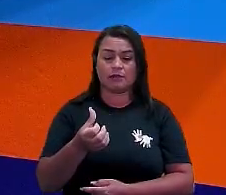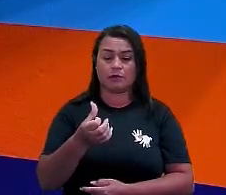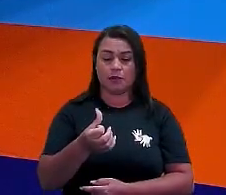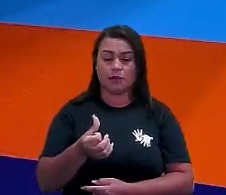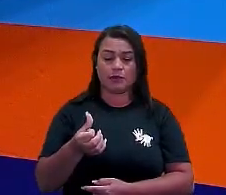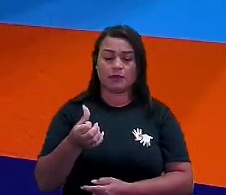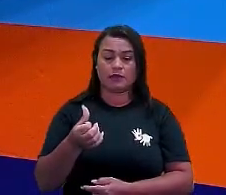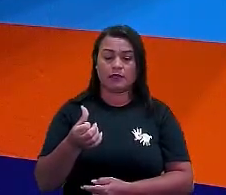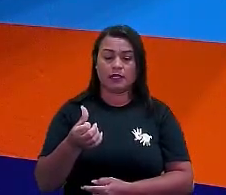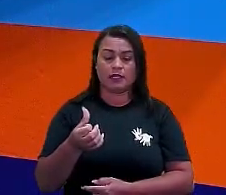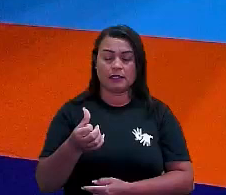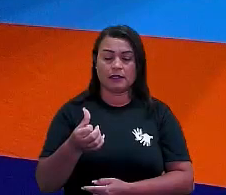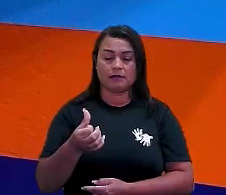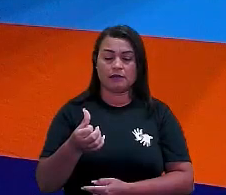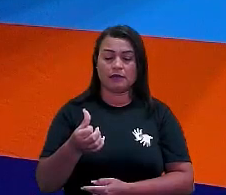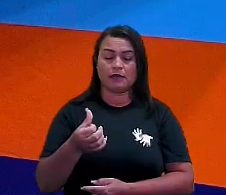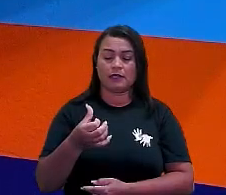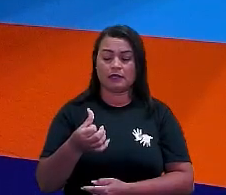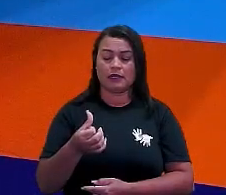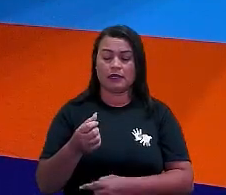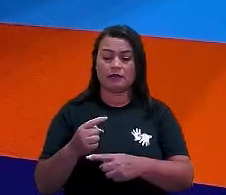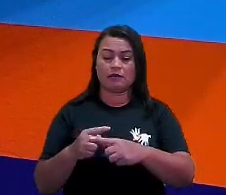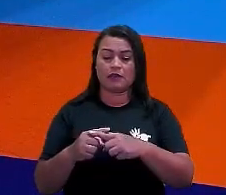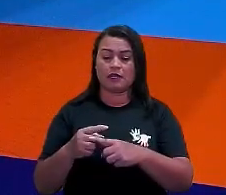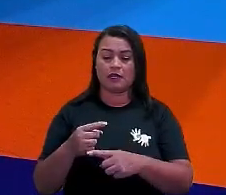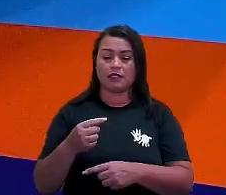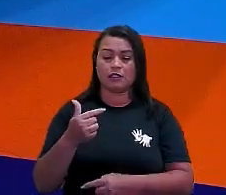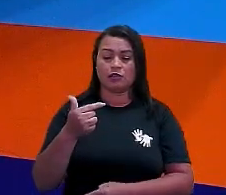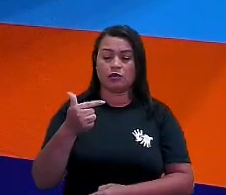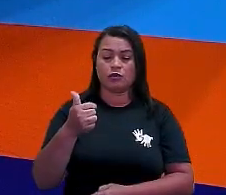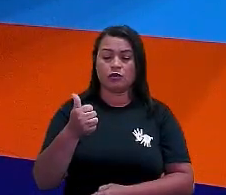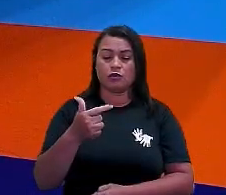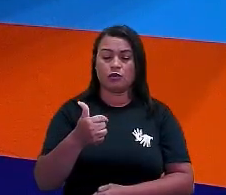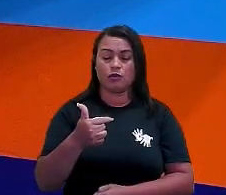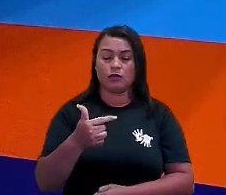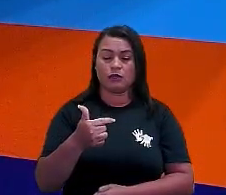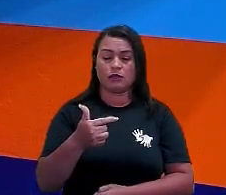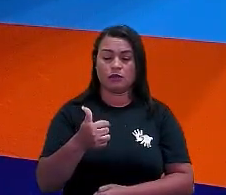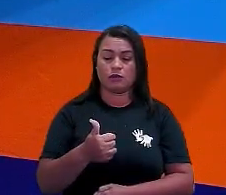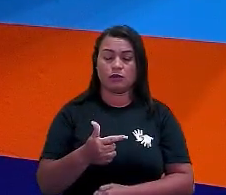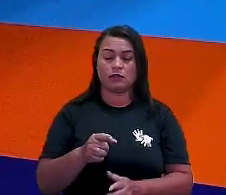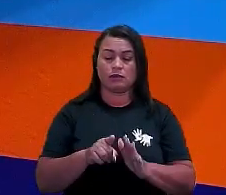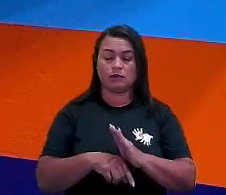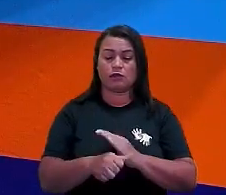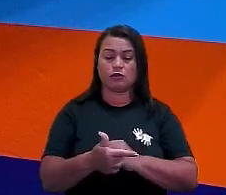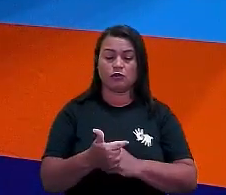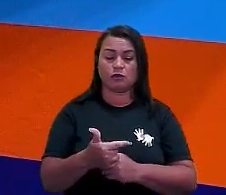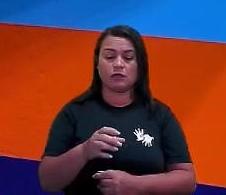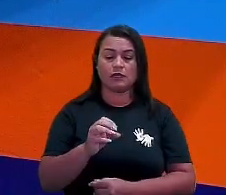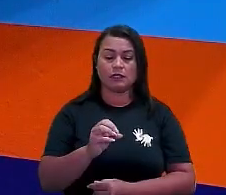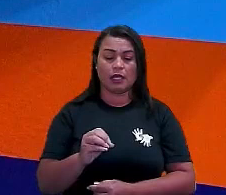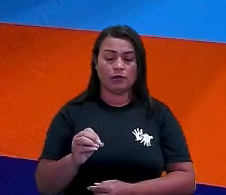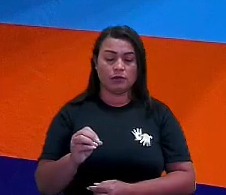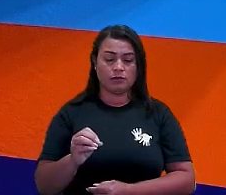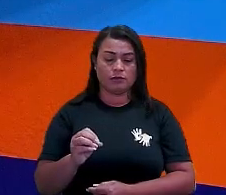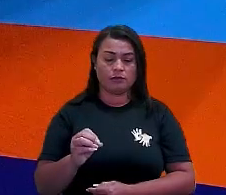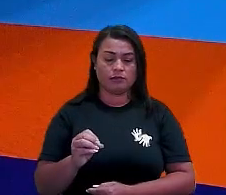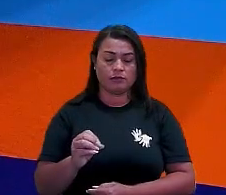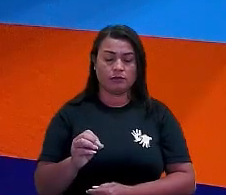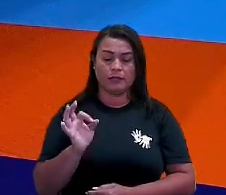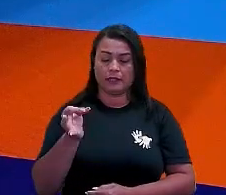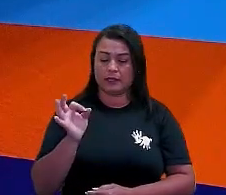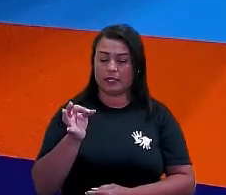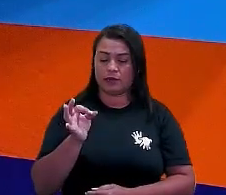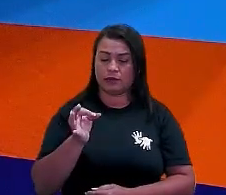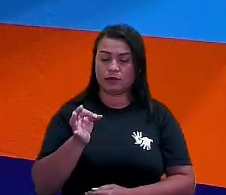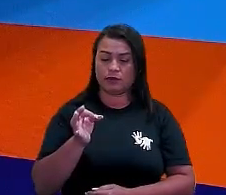aqui, tá? 6 vezes 2, 12. 12 menos 12 vai dar 0, tá